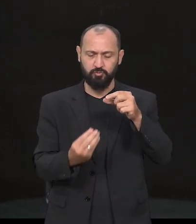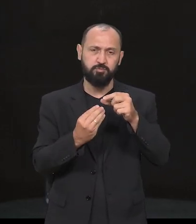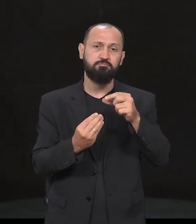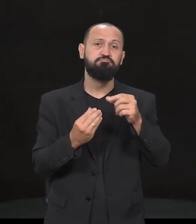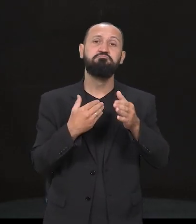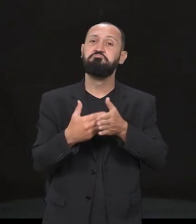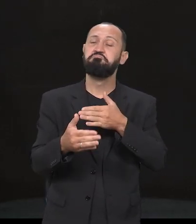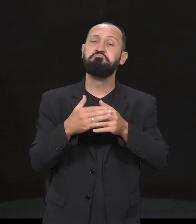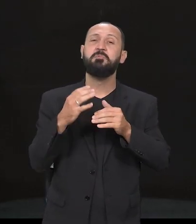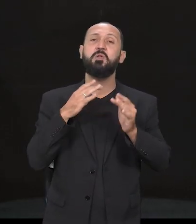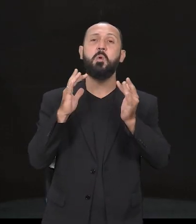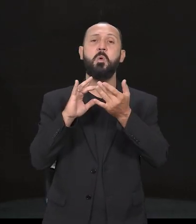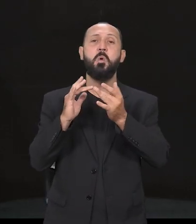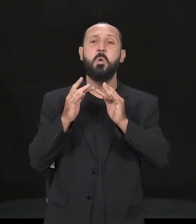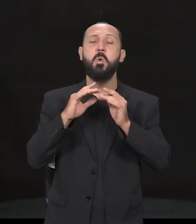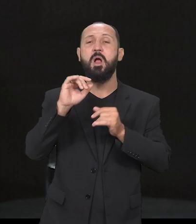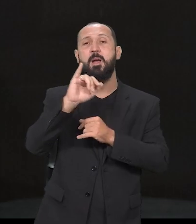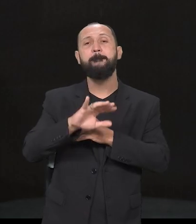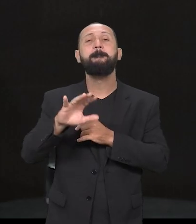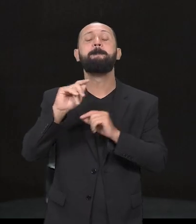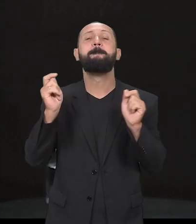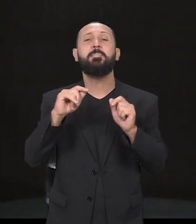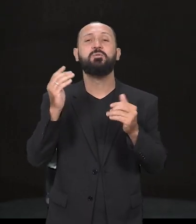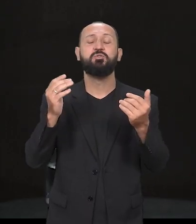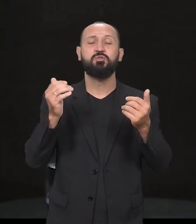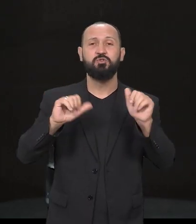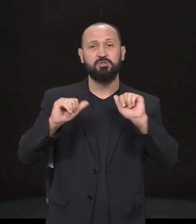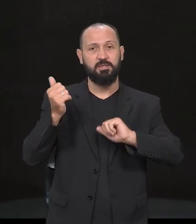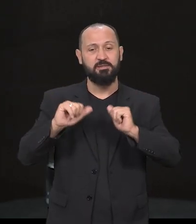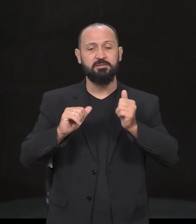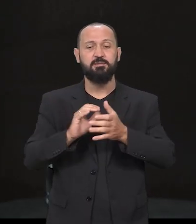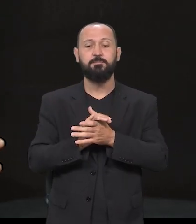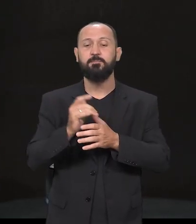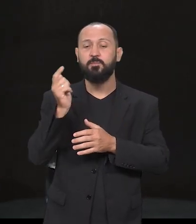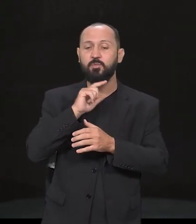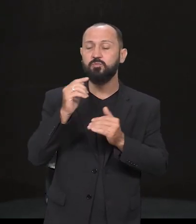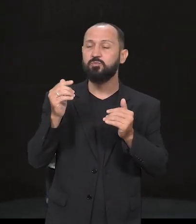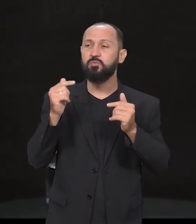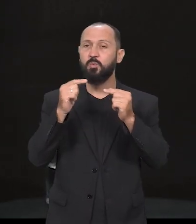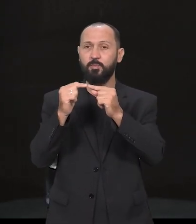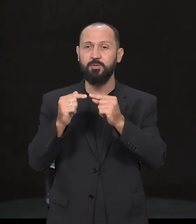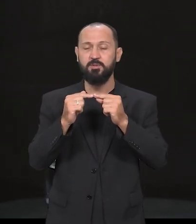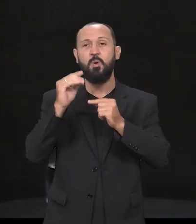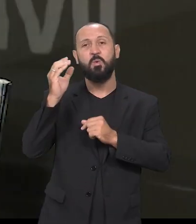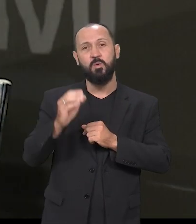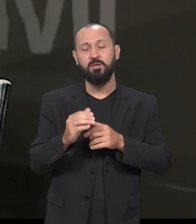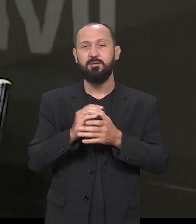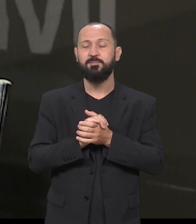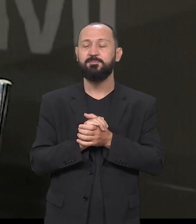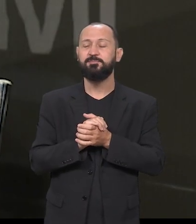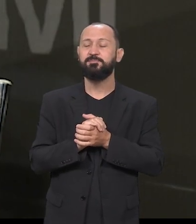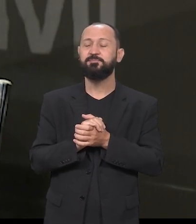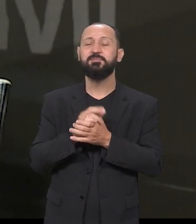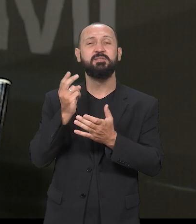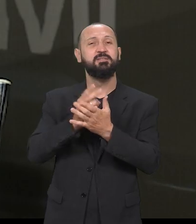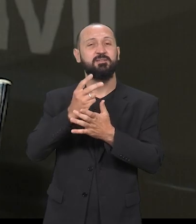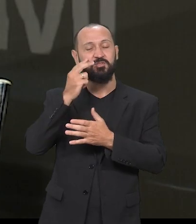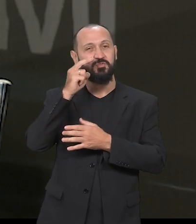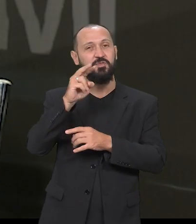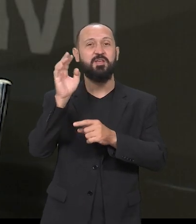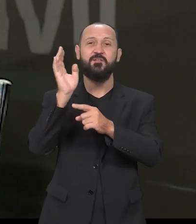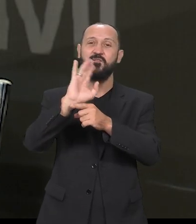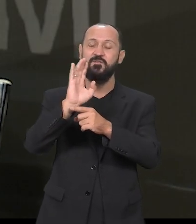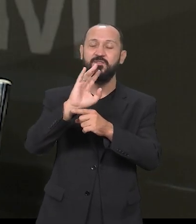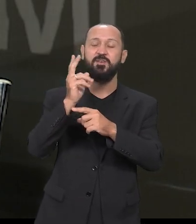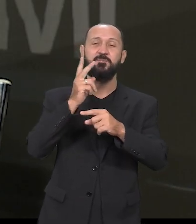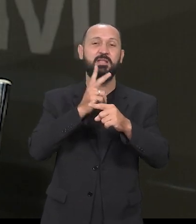cartucho de munição, a gente tem acesso a essa imagem e pode analisá-la para poder correlacionar o crime. Rafaela, sempre que a gente vê nos